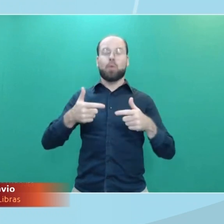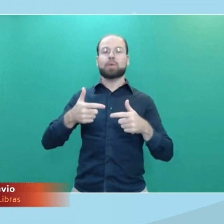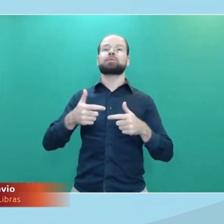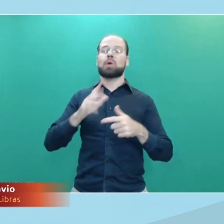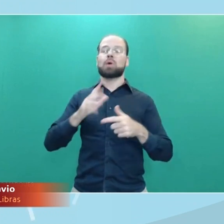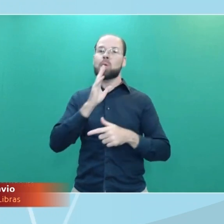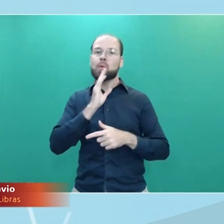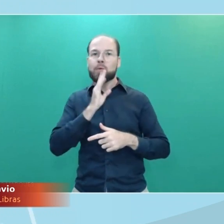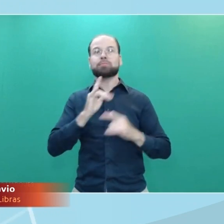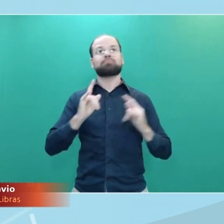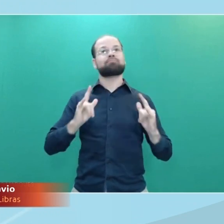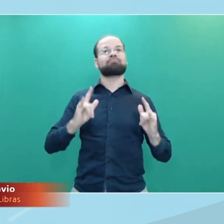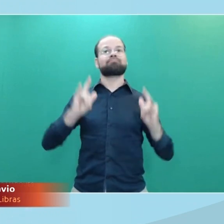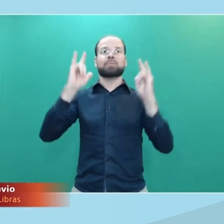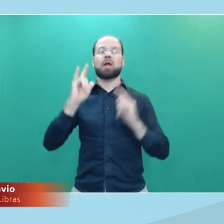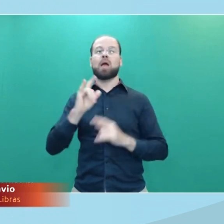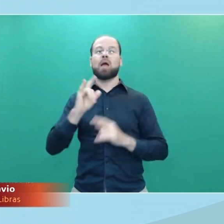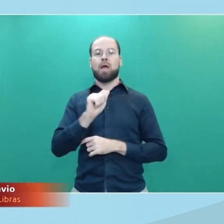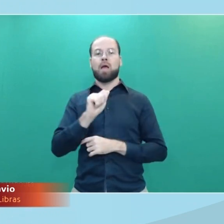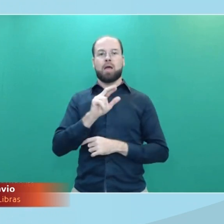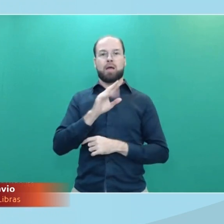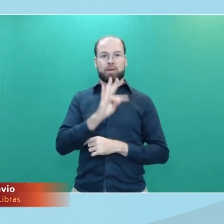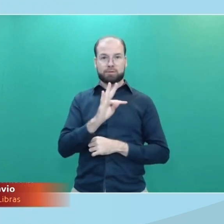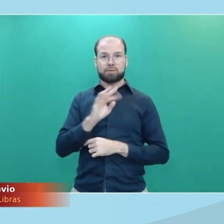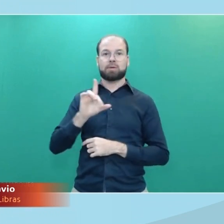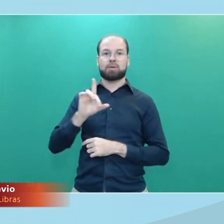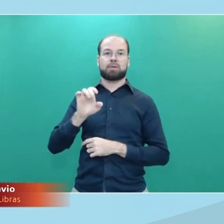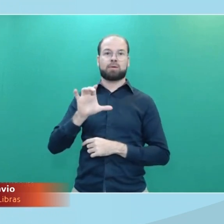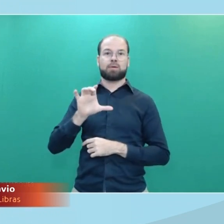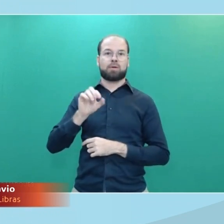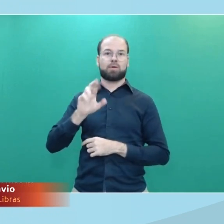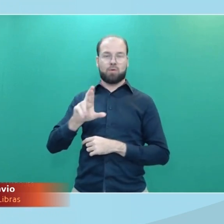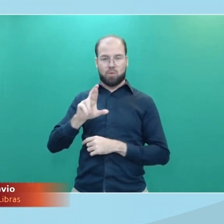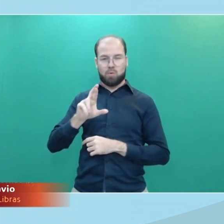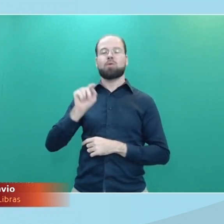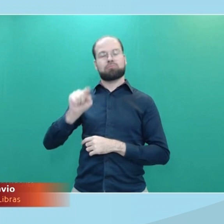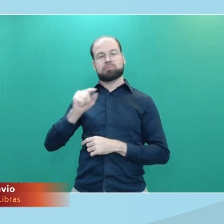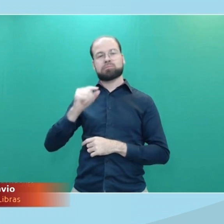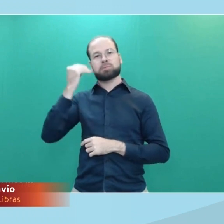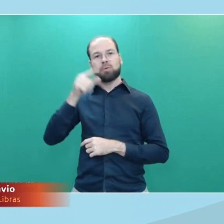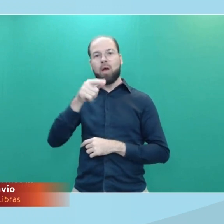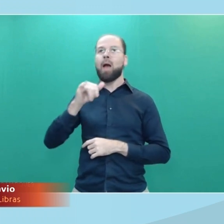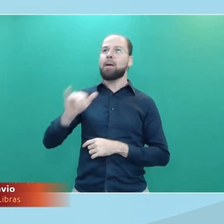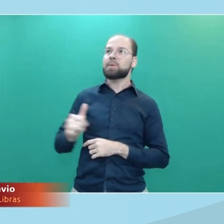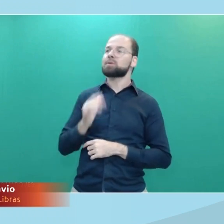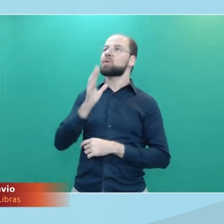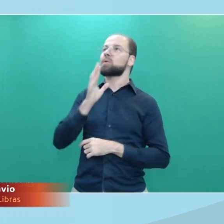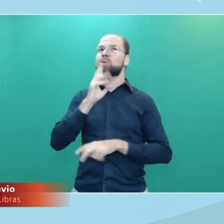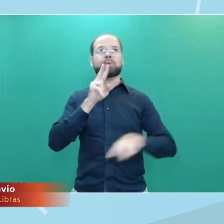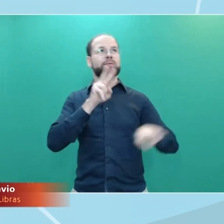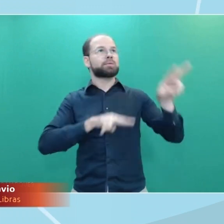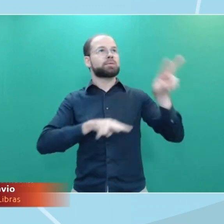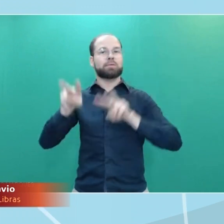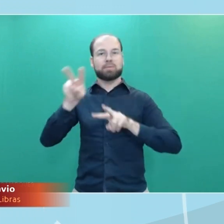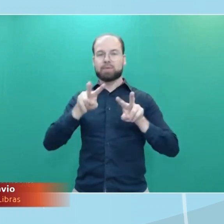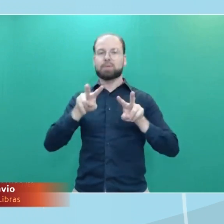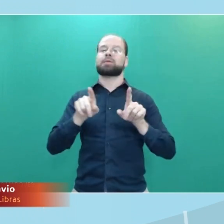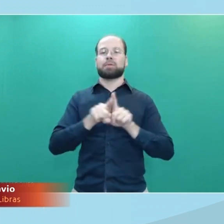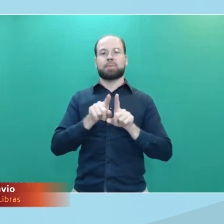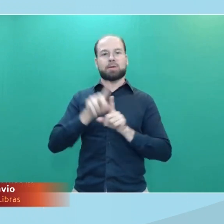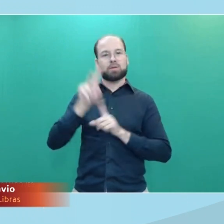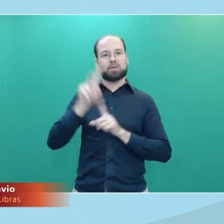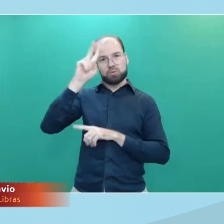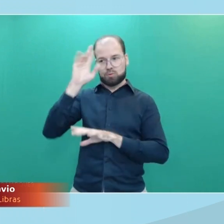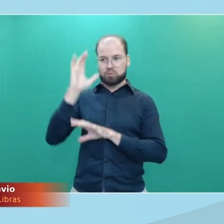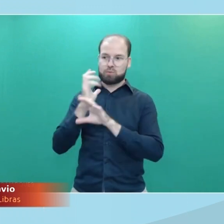Deco. Quem sabe aí um passeio gratuito, você vai conhecer um pouco de história, um pouco de artes plásticas, né, artes visuais. Bom, e